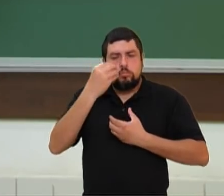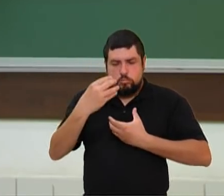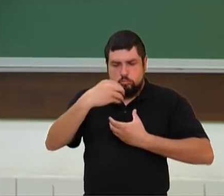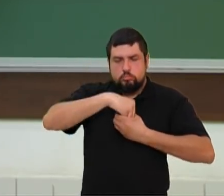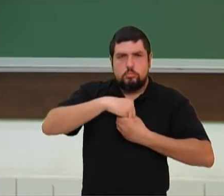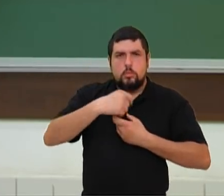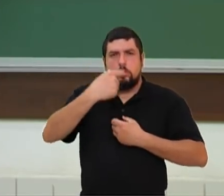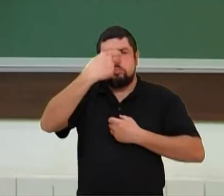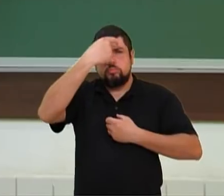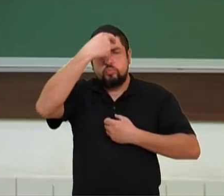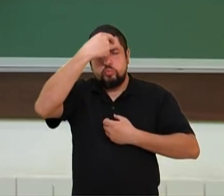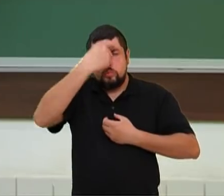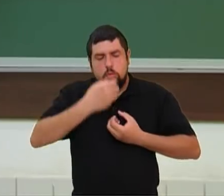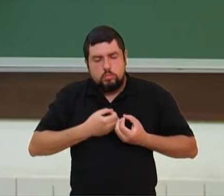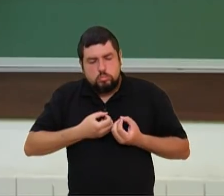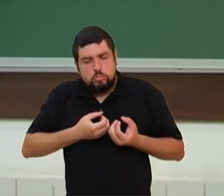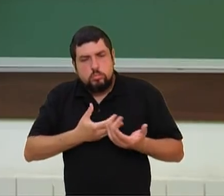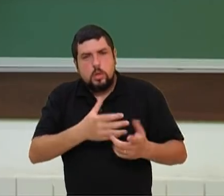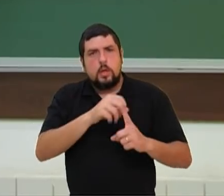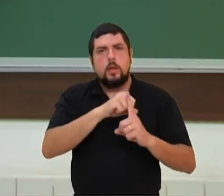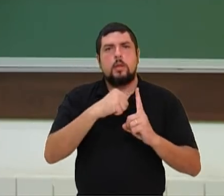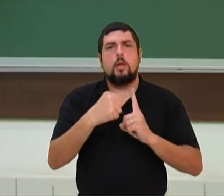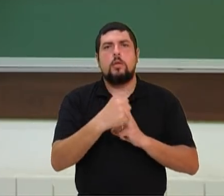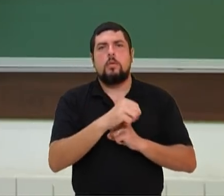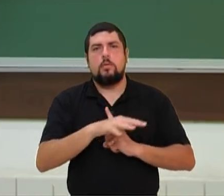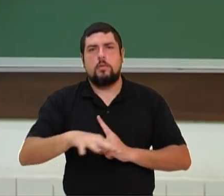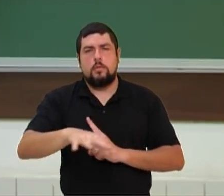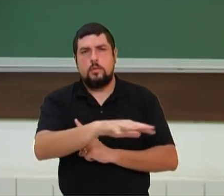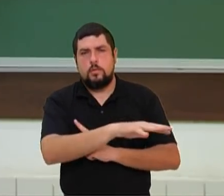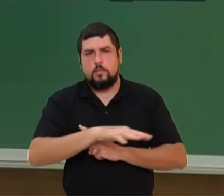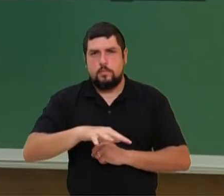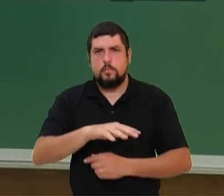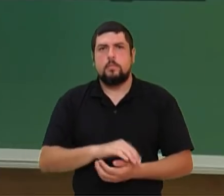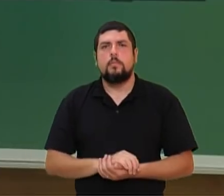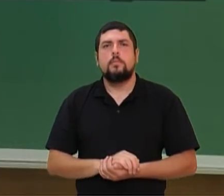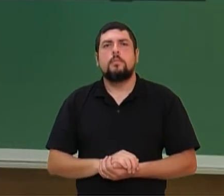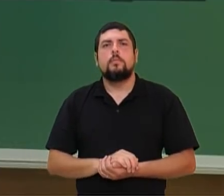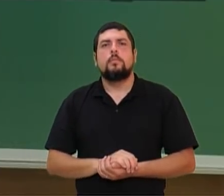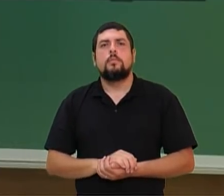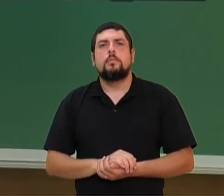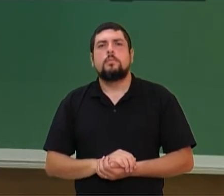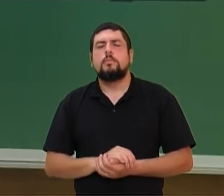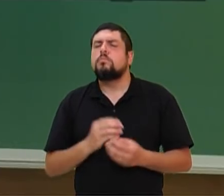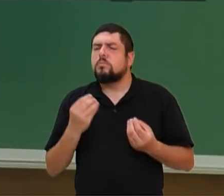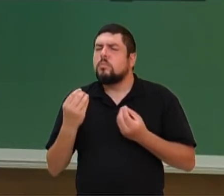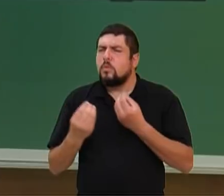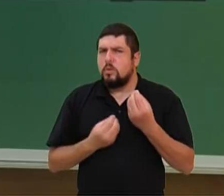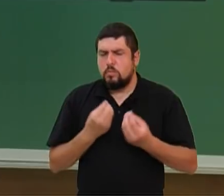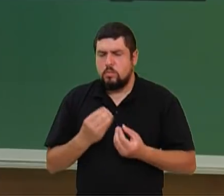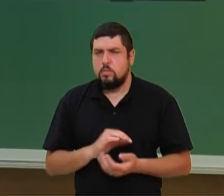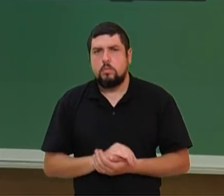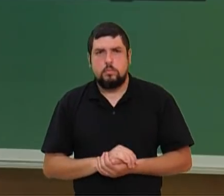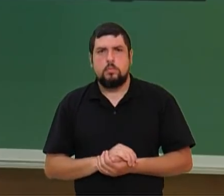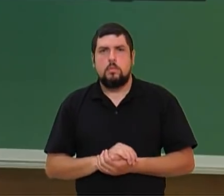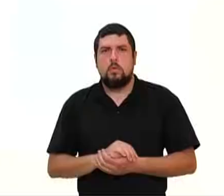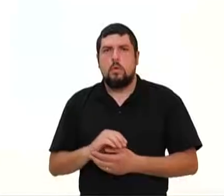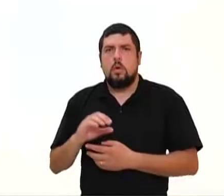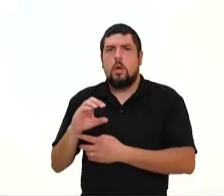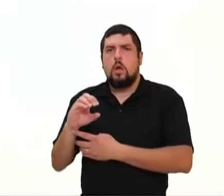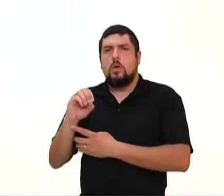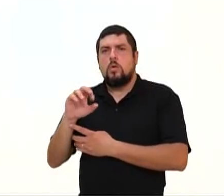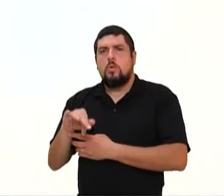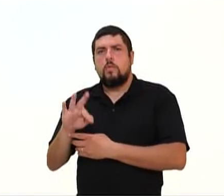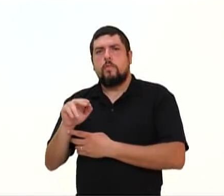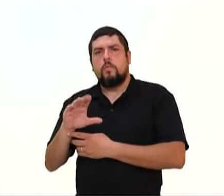na sociedade organizada politicamente. Tá? Como assim? Confúcio via o homem como